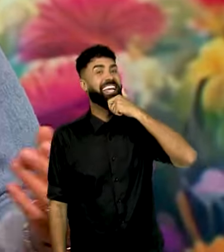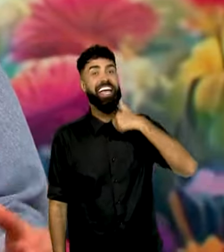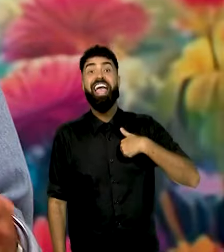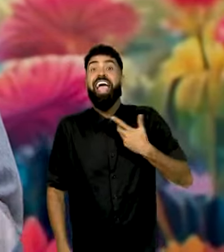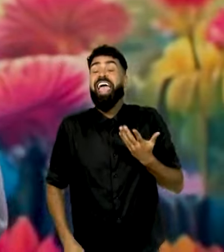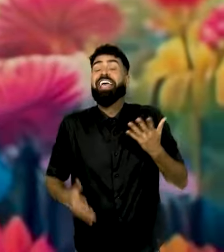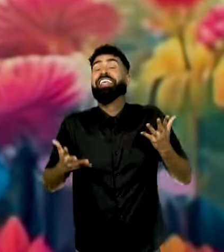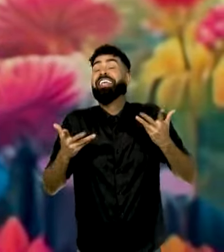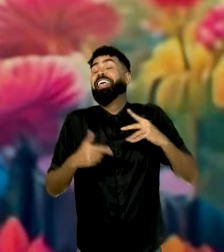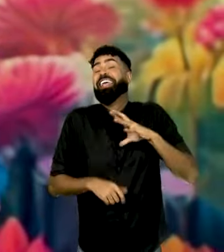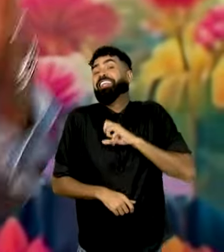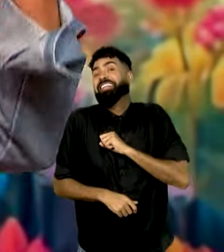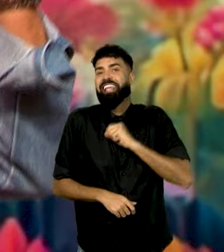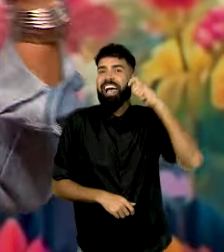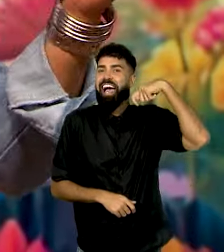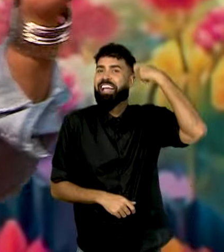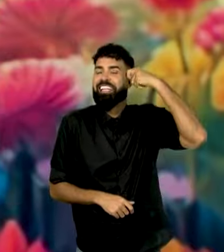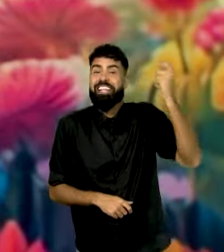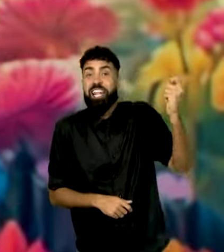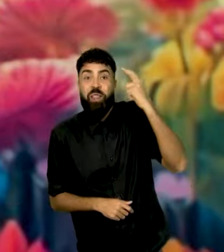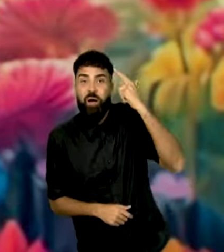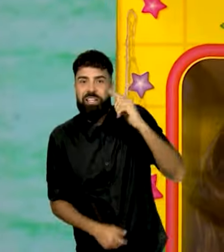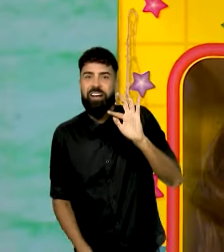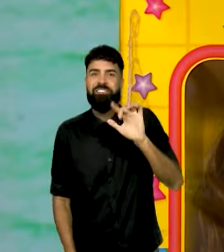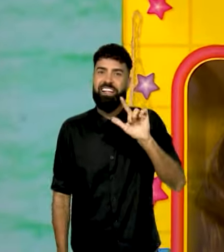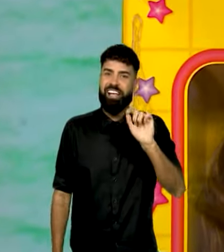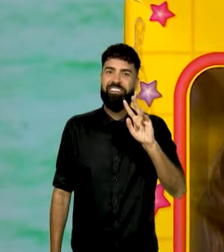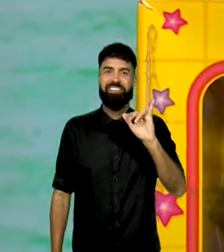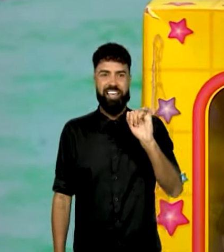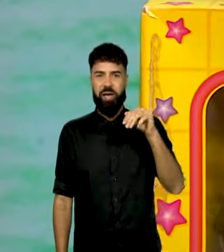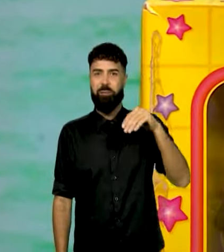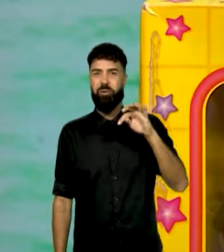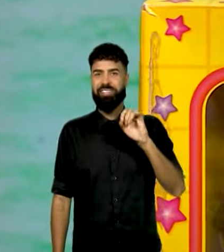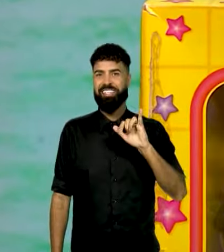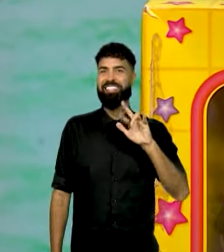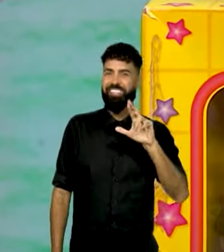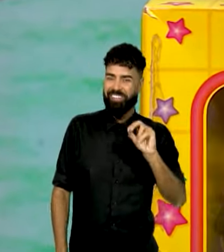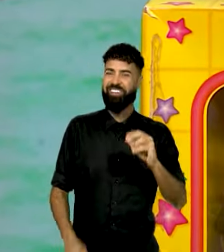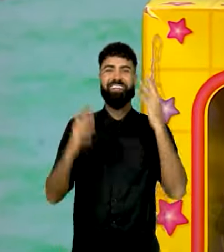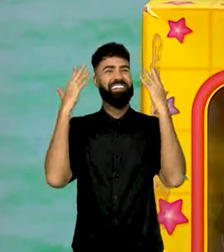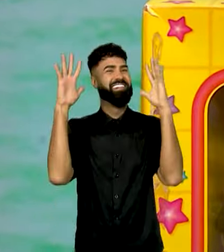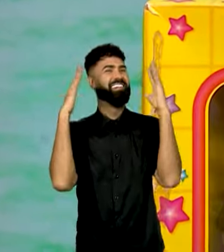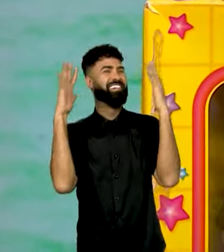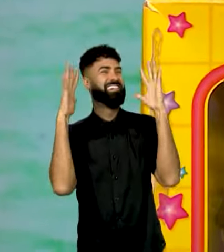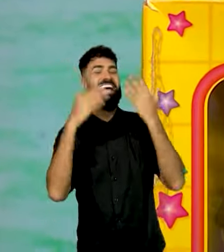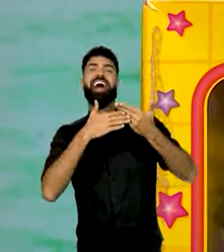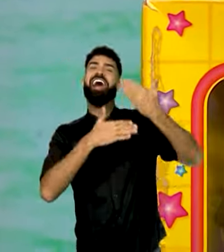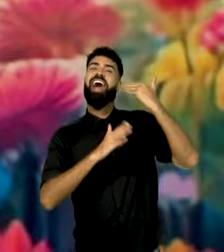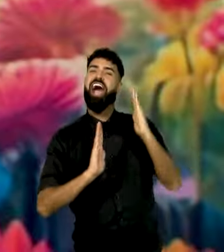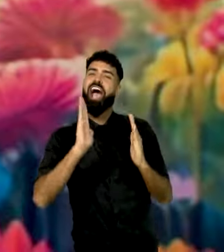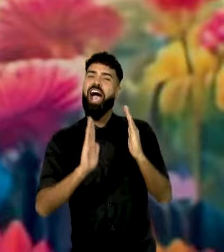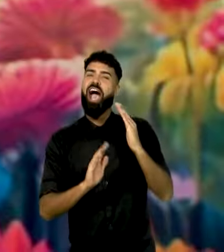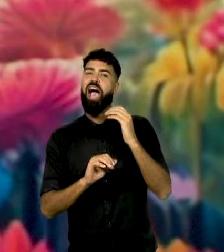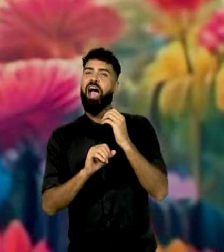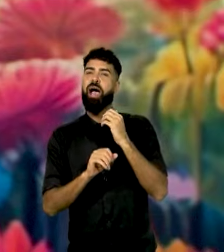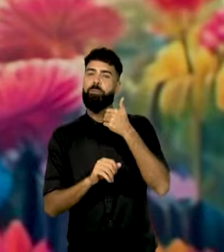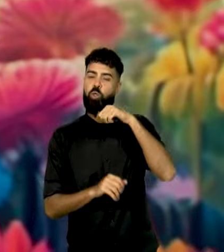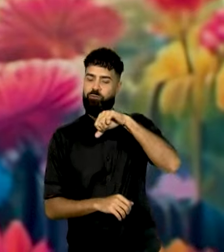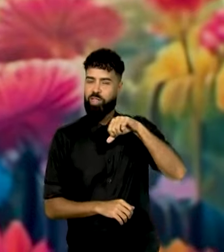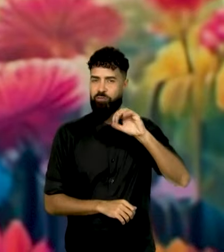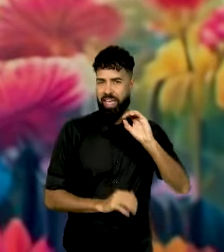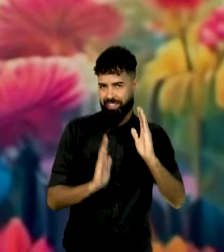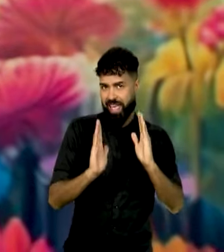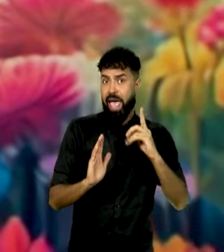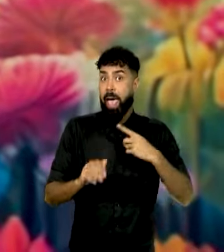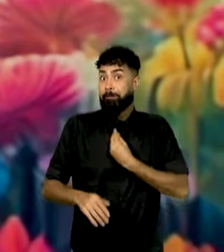querida e super talentosa atriz Flávia Monteiro. Que nos anos 90 participou das Chiquititas,